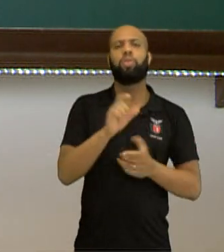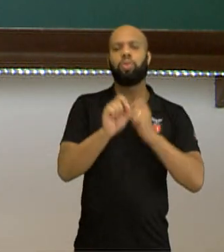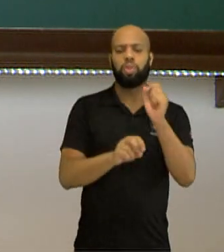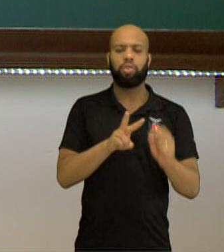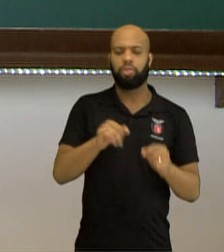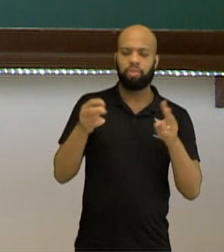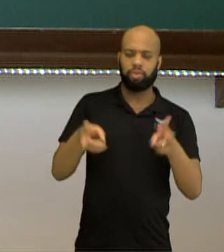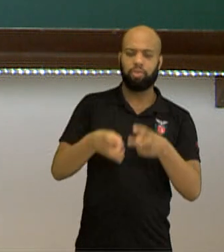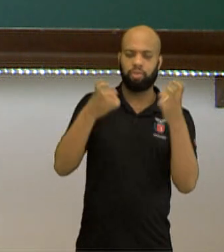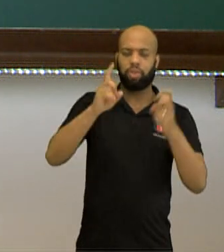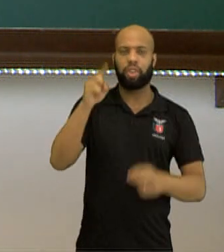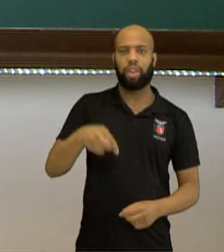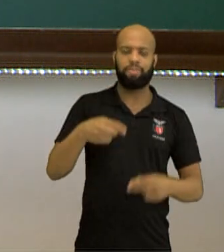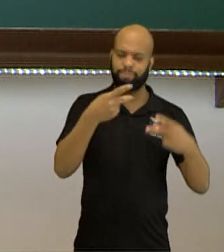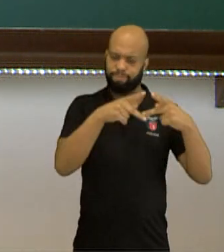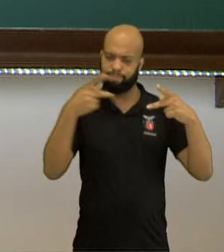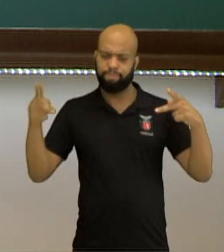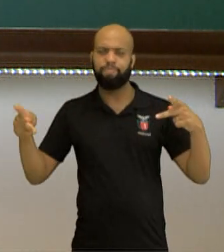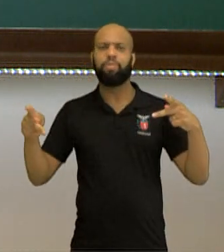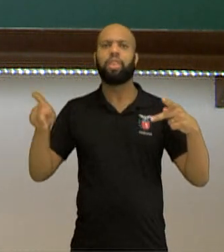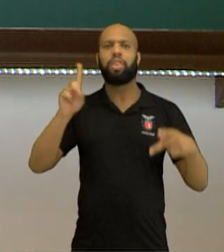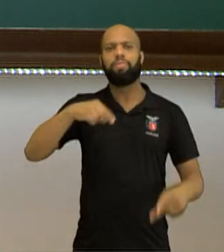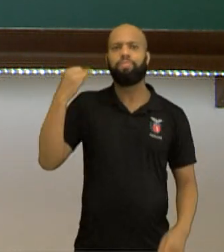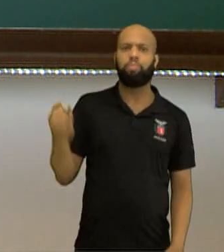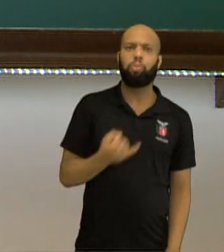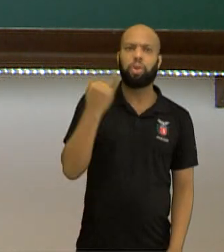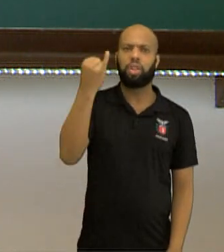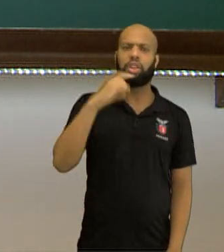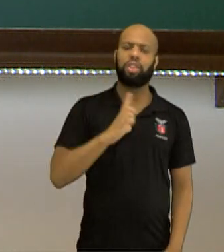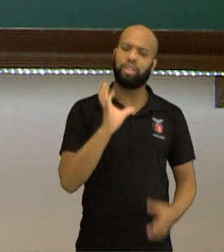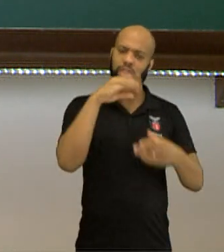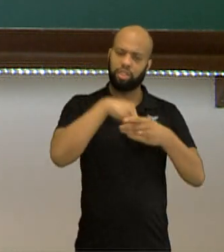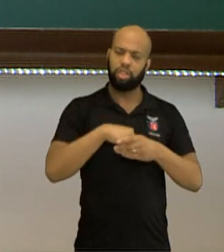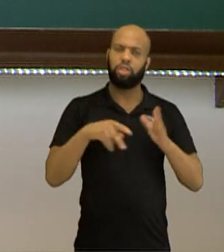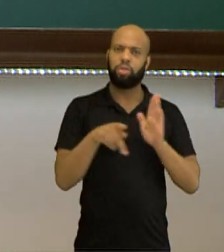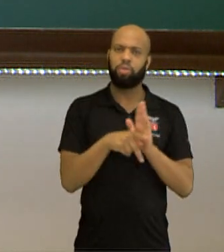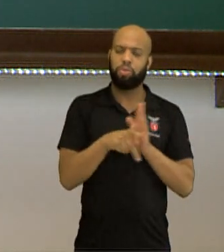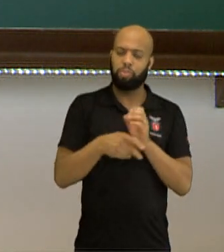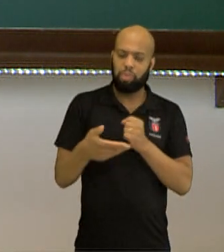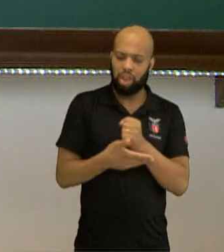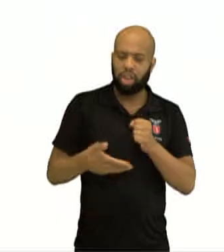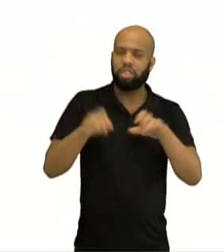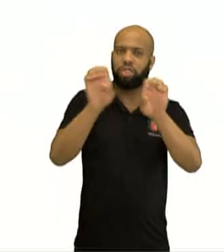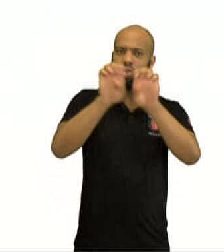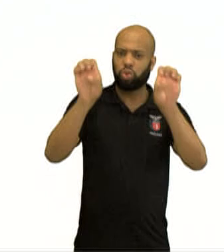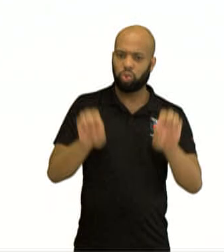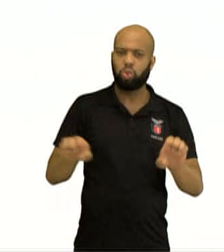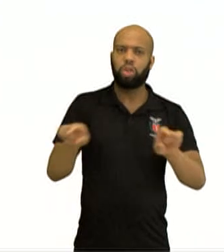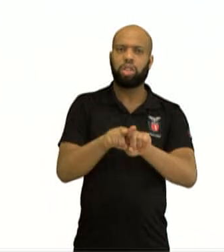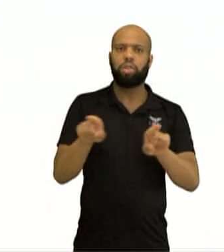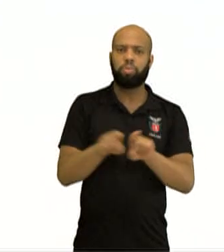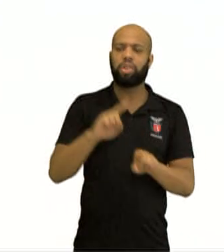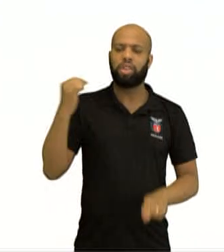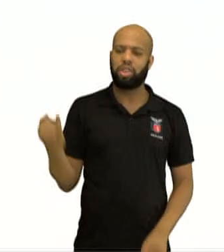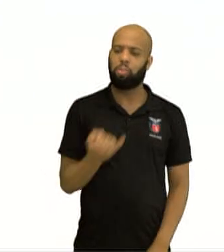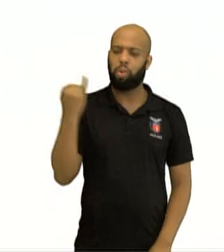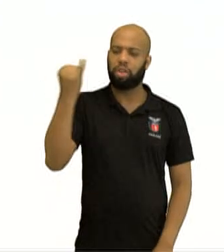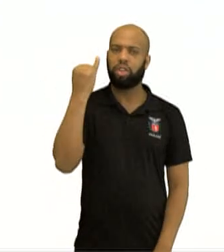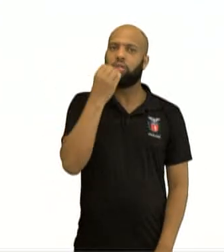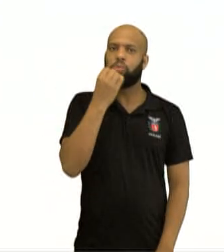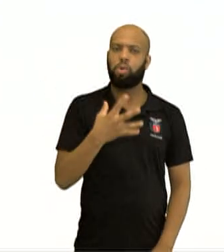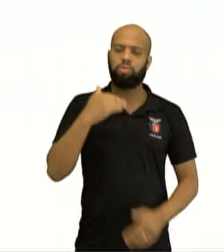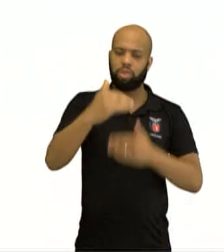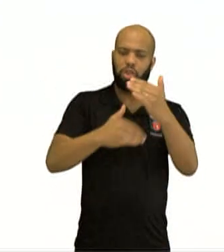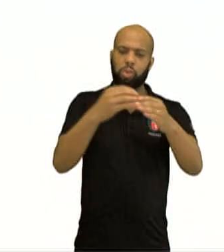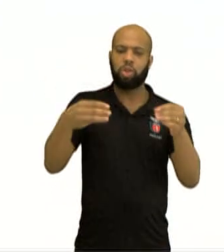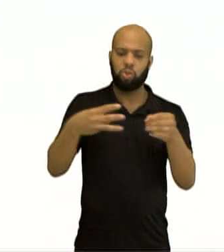reconhecer as proteínas como importantes compostos orgânicos estruturais e importante papel no desenvolvimento de